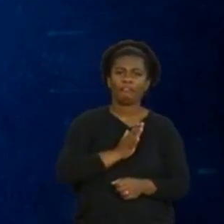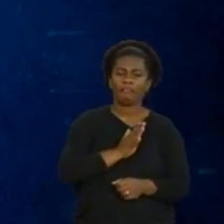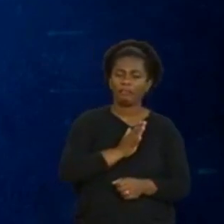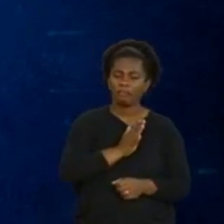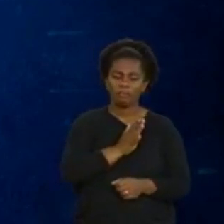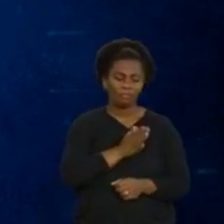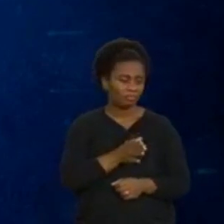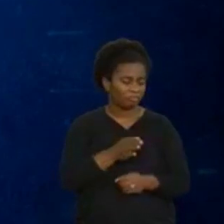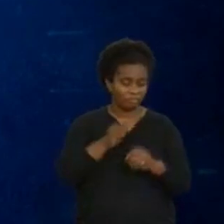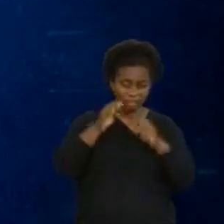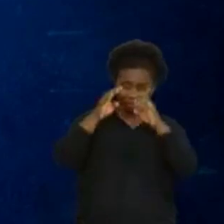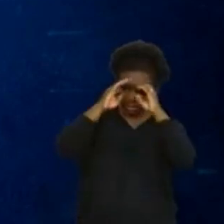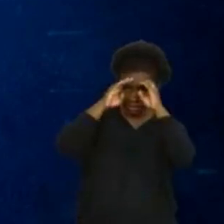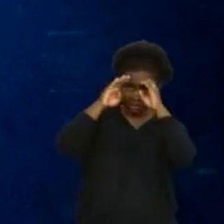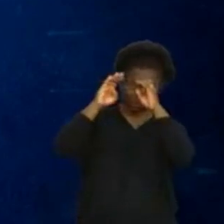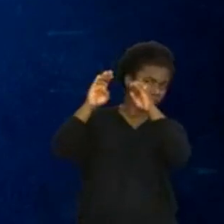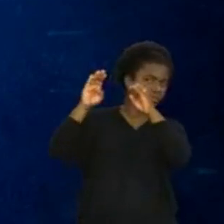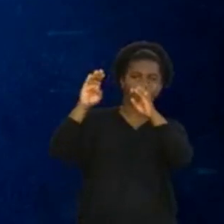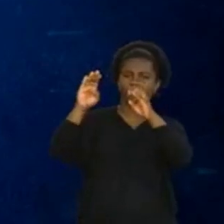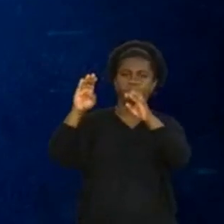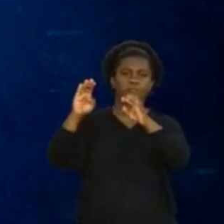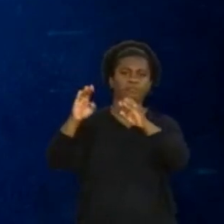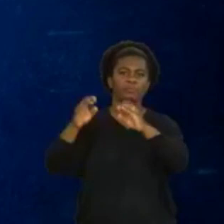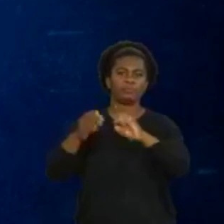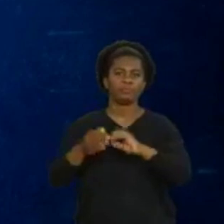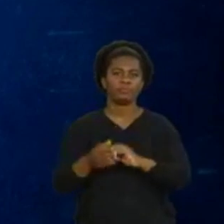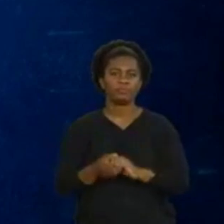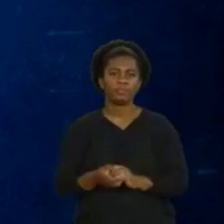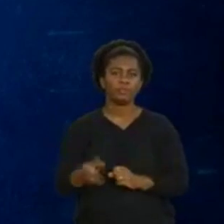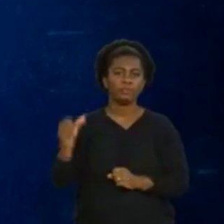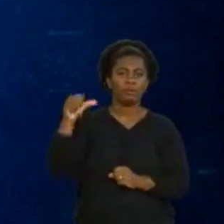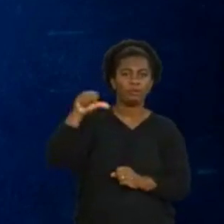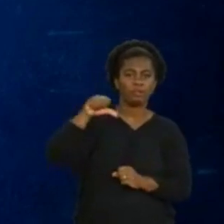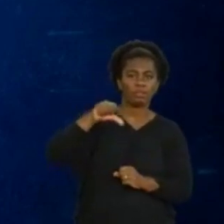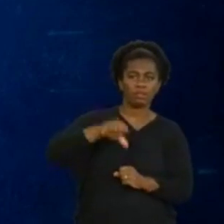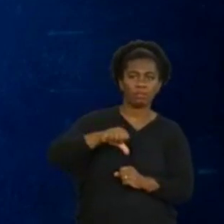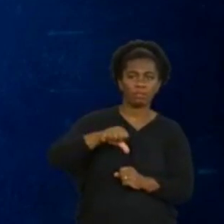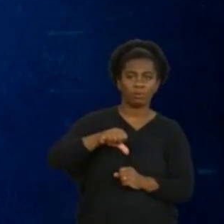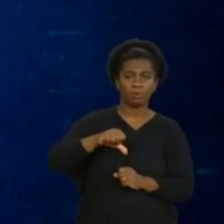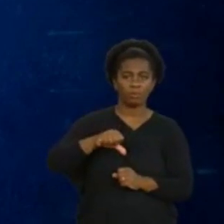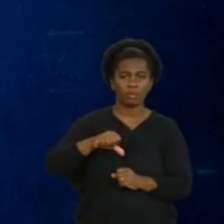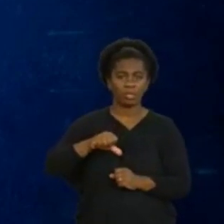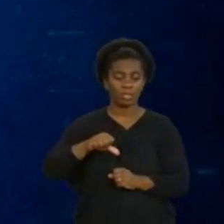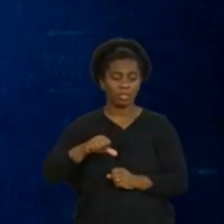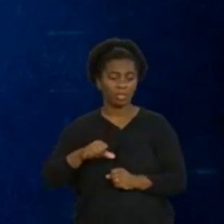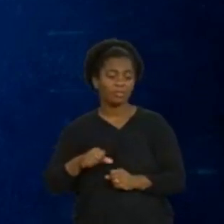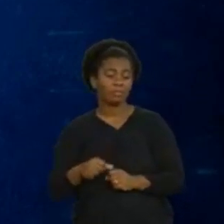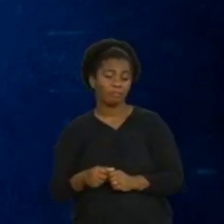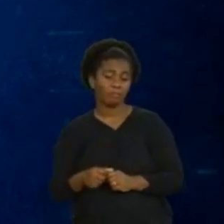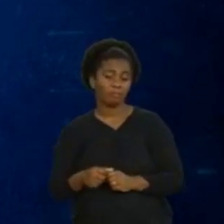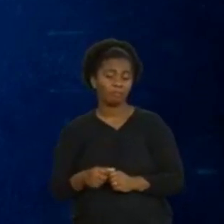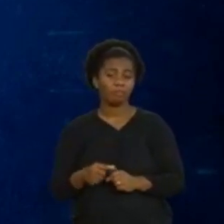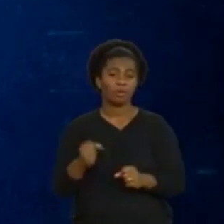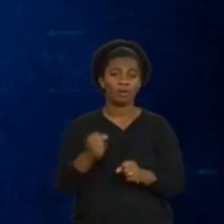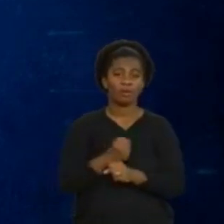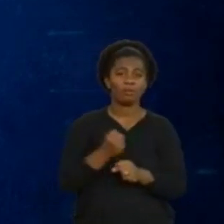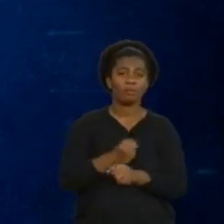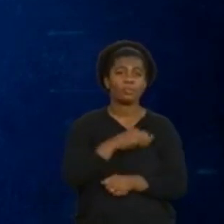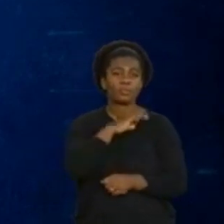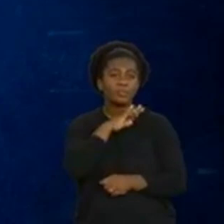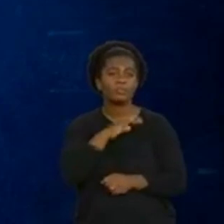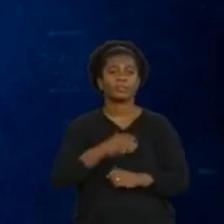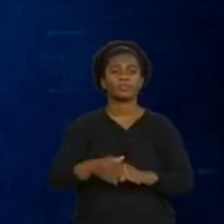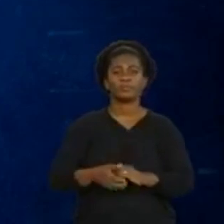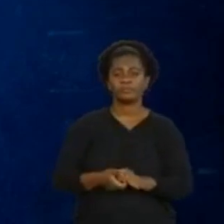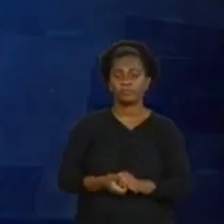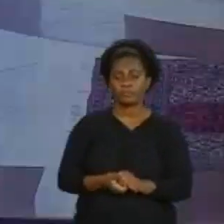abomináveis e desobedientes, e reprovados para toda boa obra. Olha para